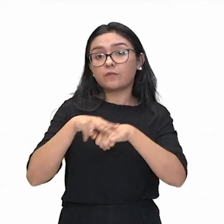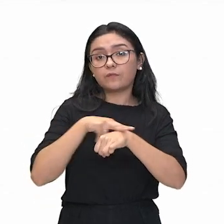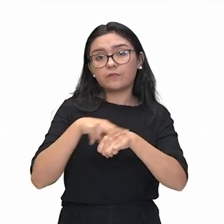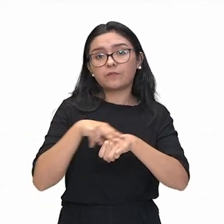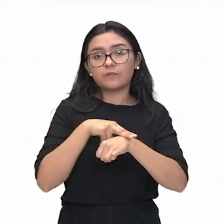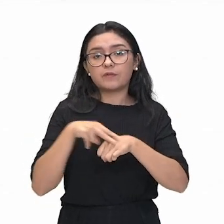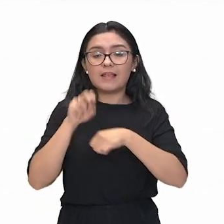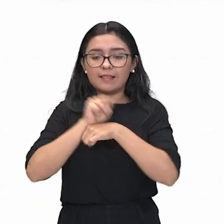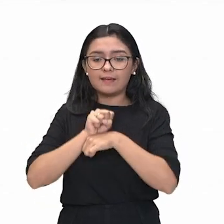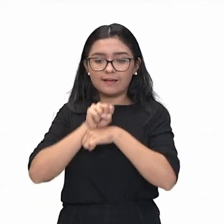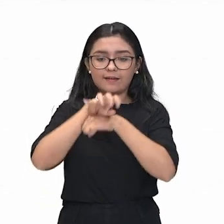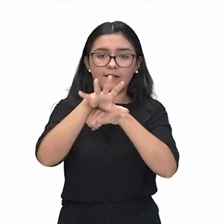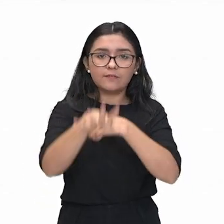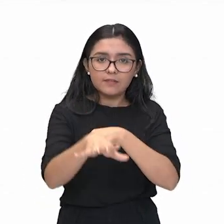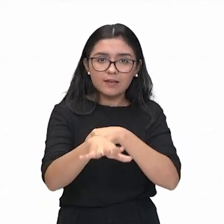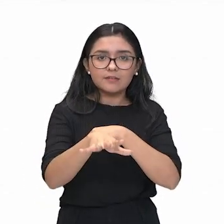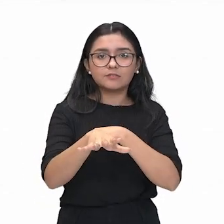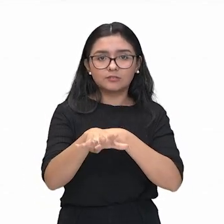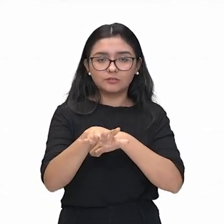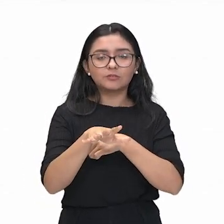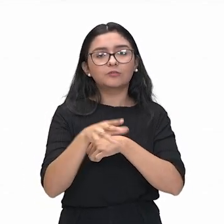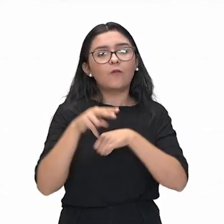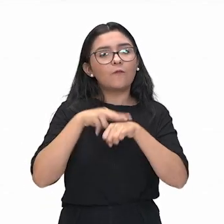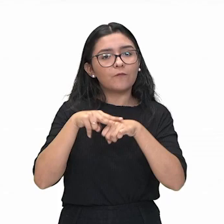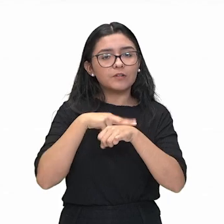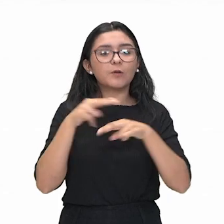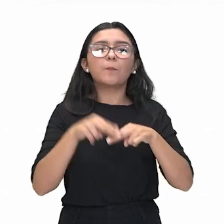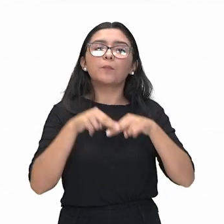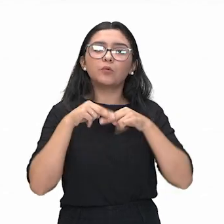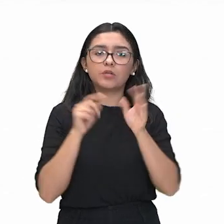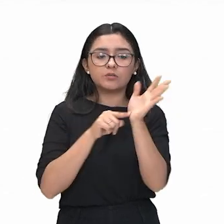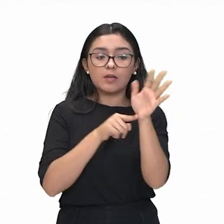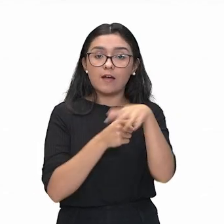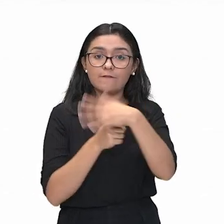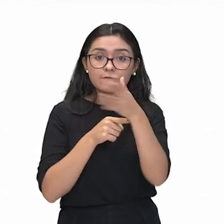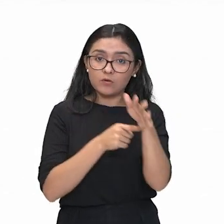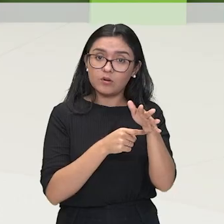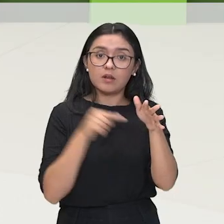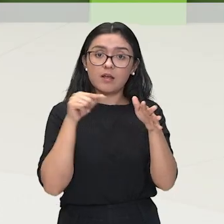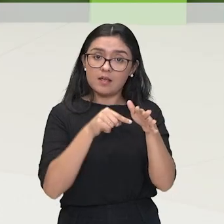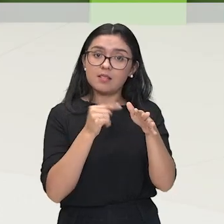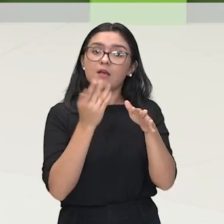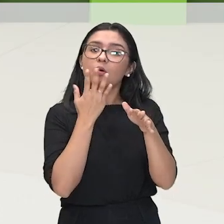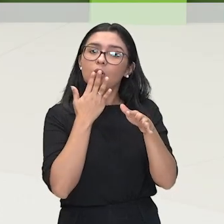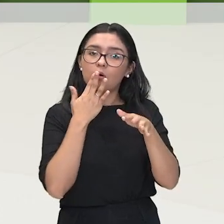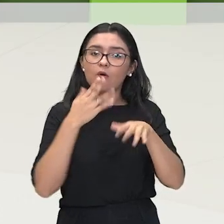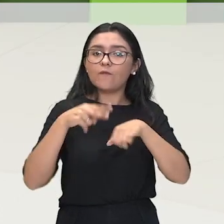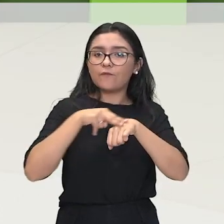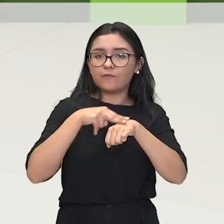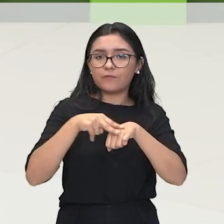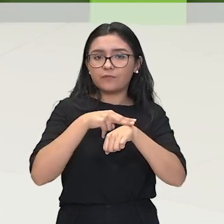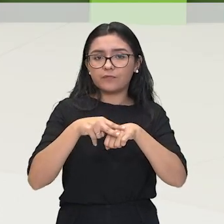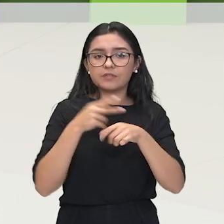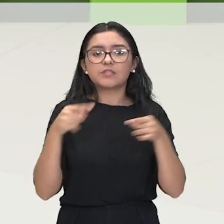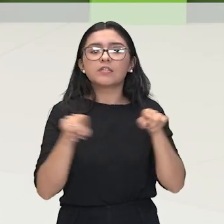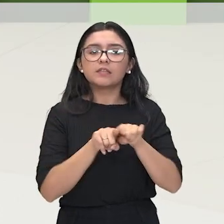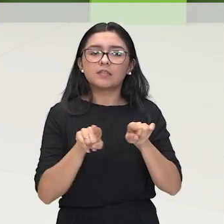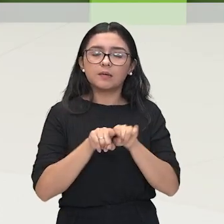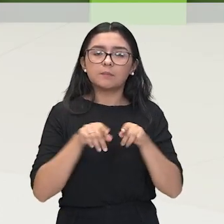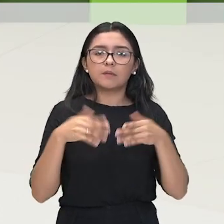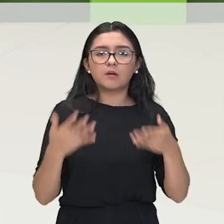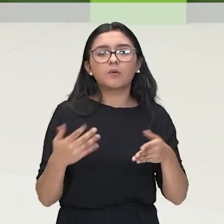ela reflete o verde. E é por isso que a folha tem a cor verde, pessoal. É por isso também que quando a folha então